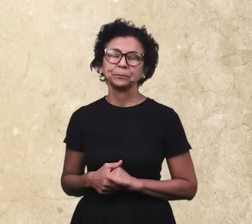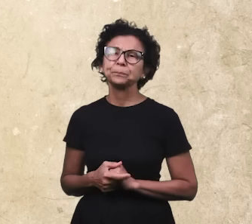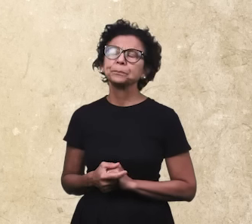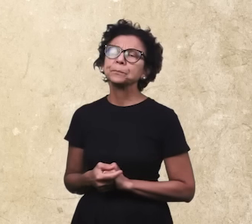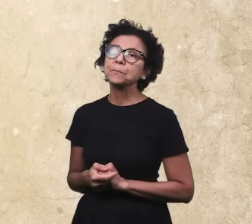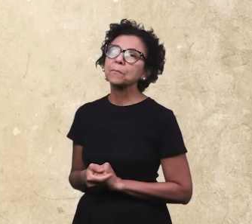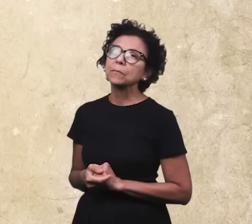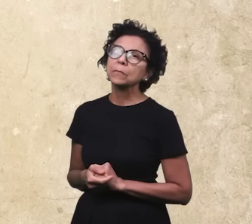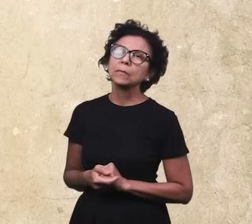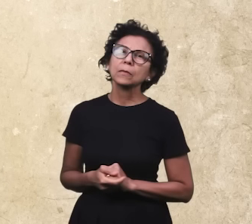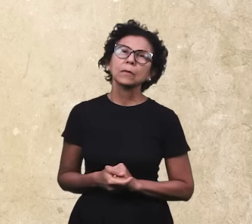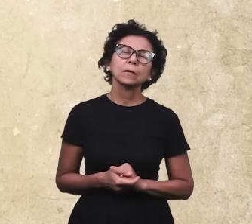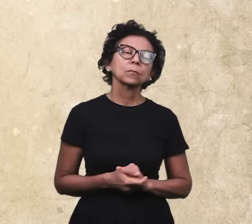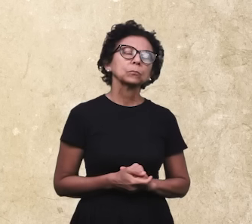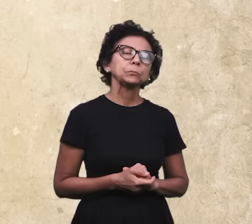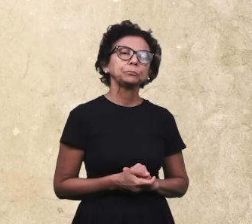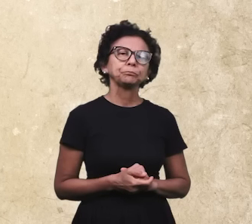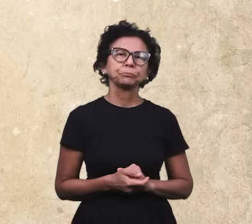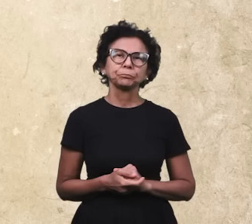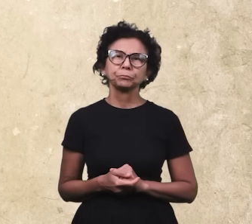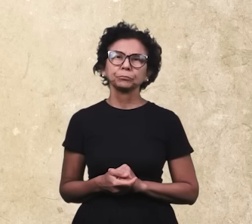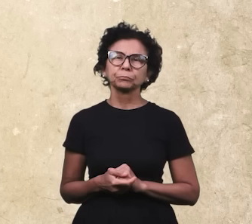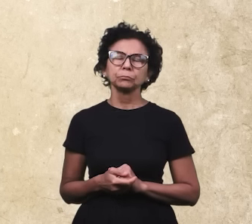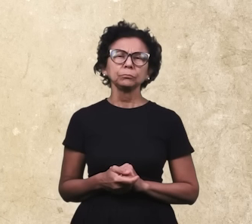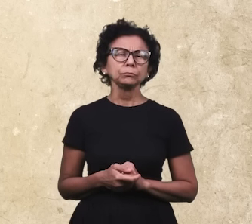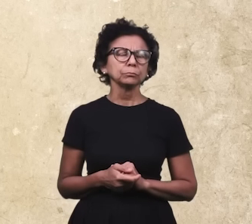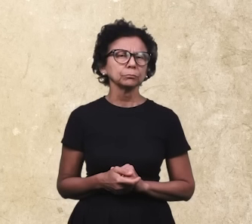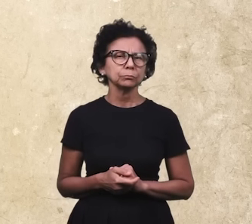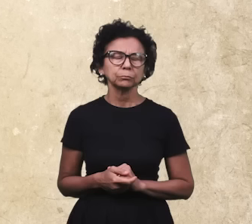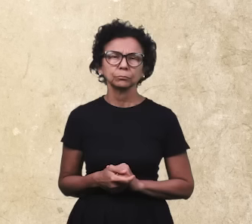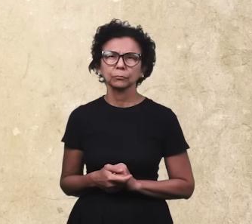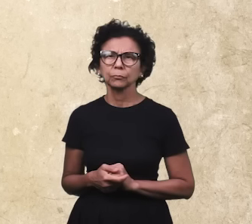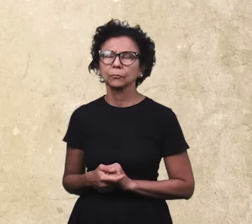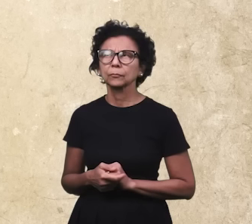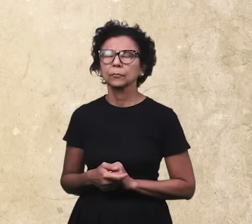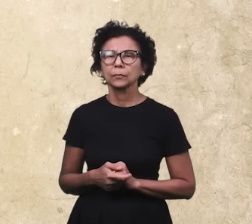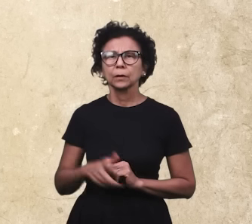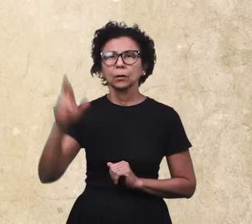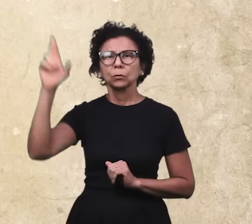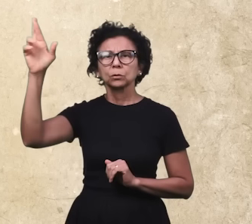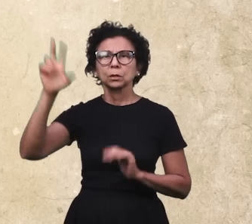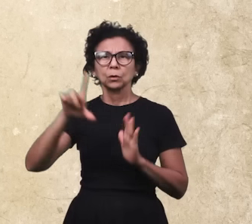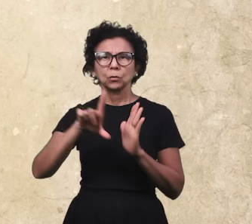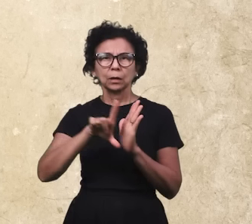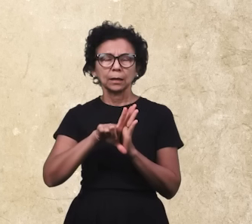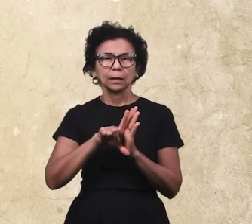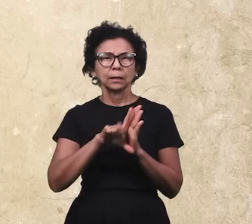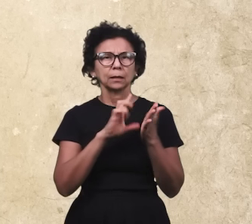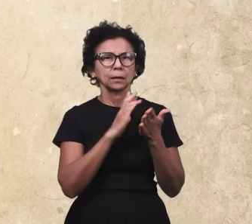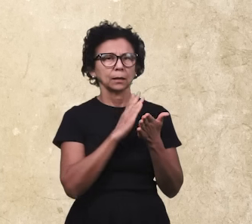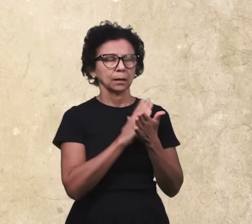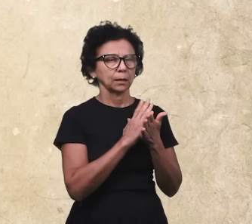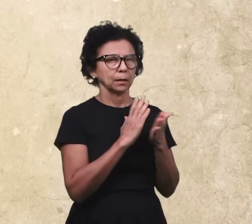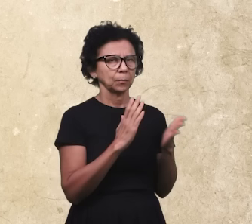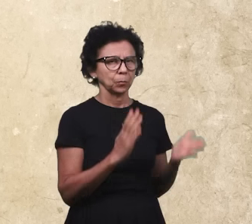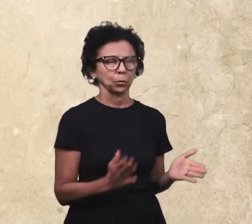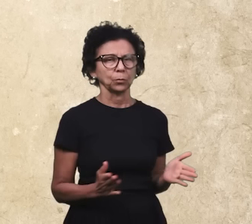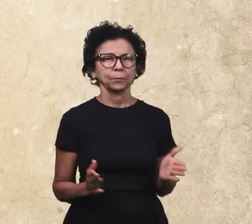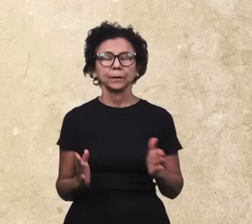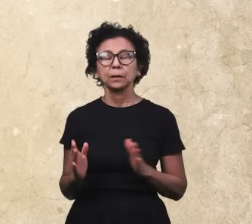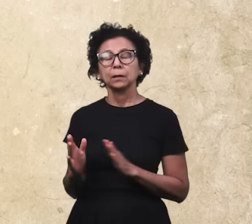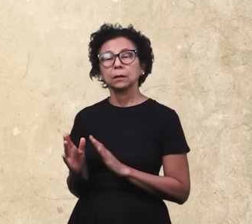assim: E quando acabaram de se cumprir tudo segundo a lei do Senhor, voltaram a Galiléia, para a